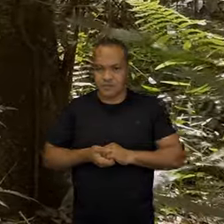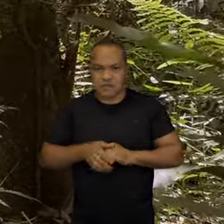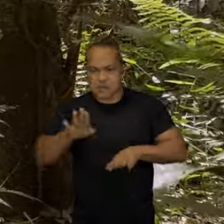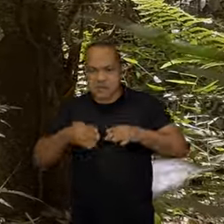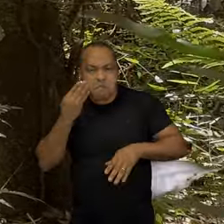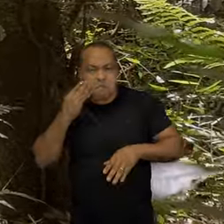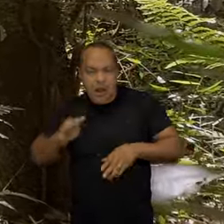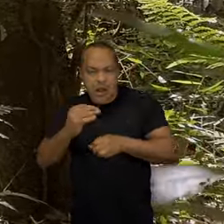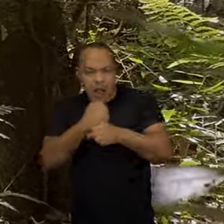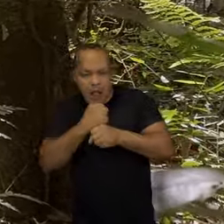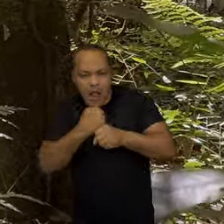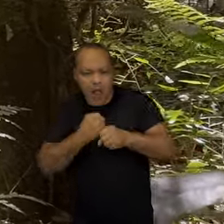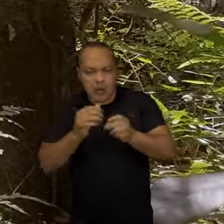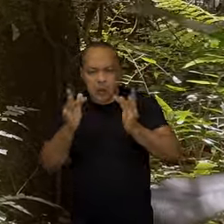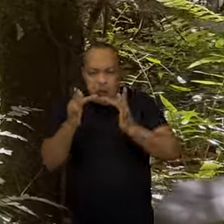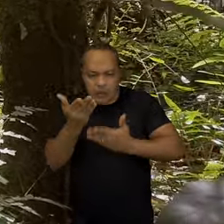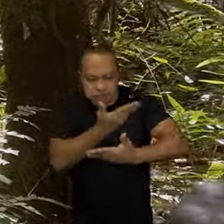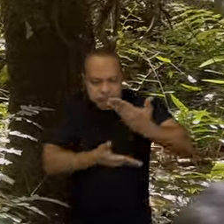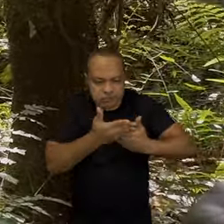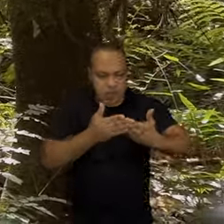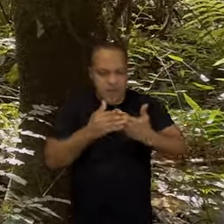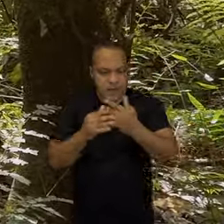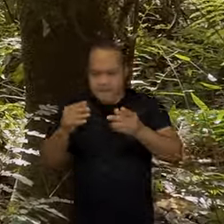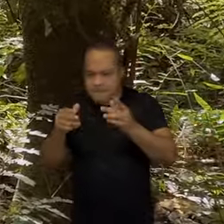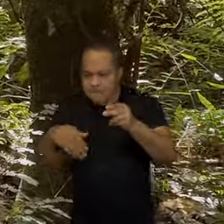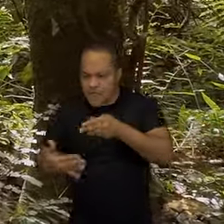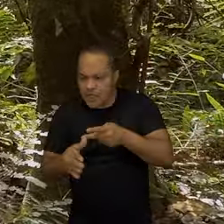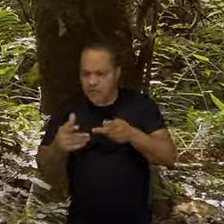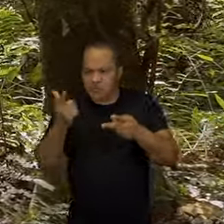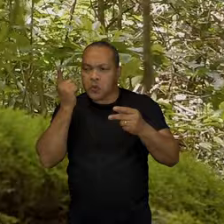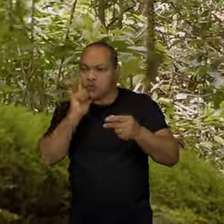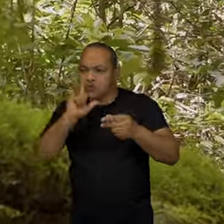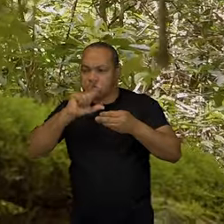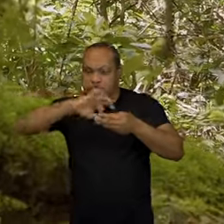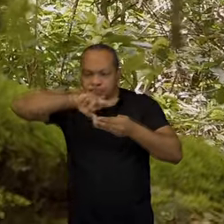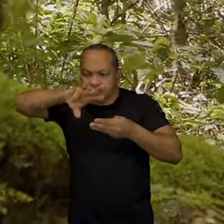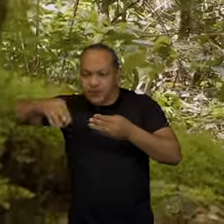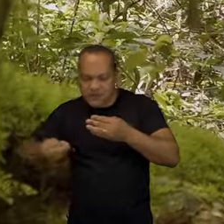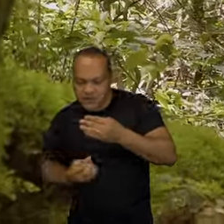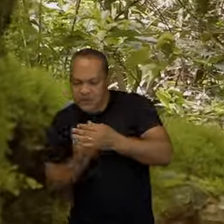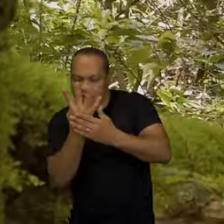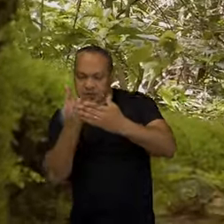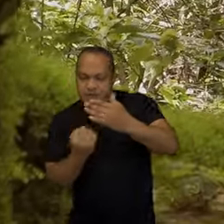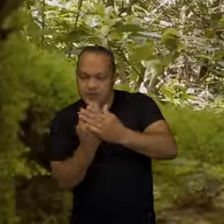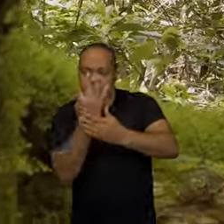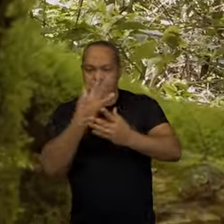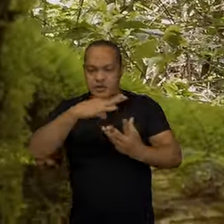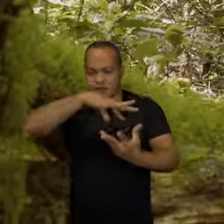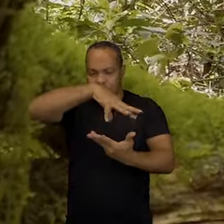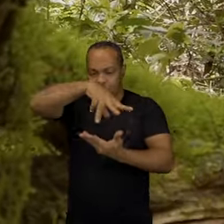Durante milhares de anos, as relações entre as espécies sustentaram a abundância de vida na Mata